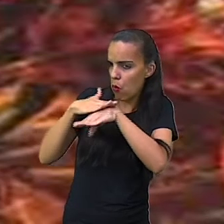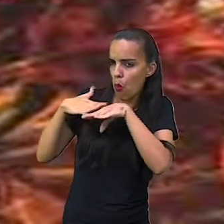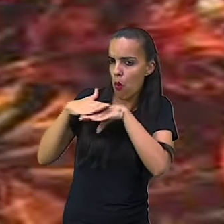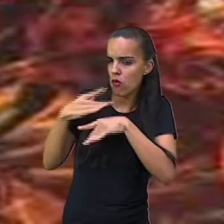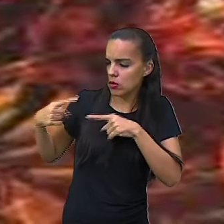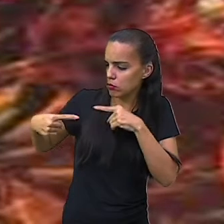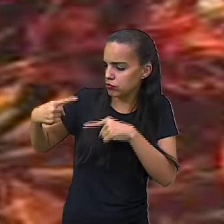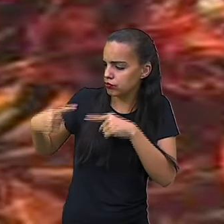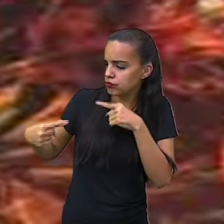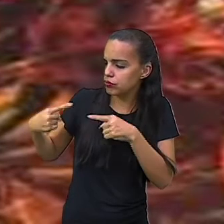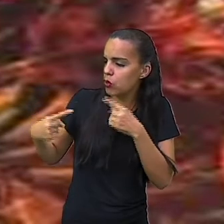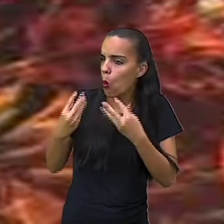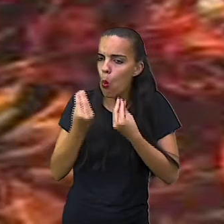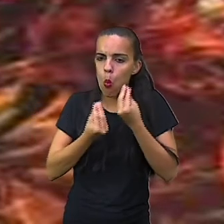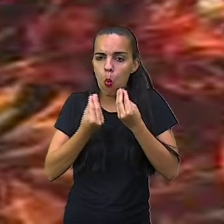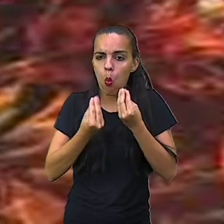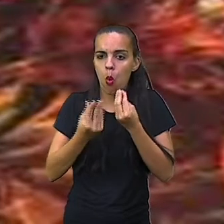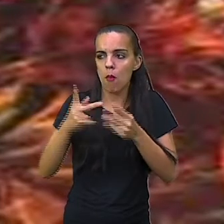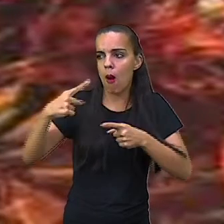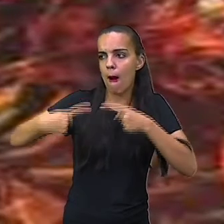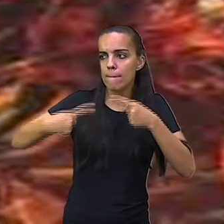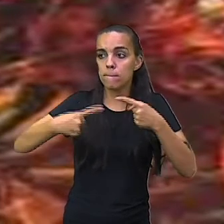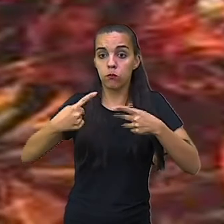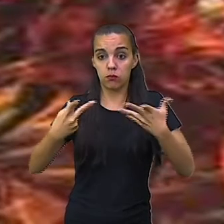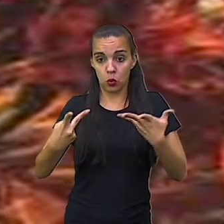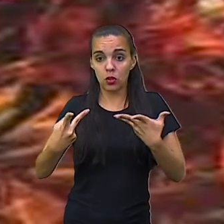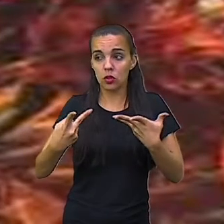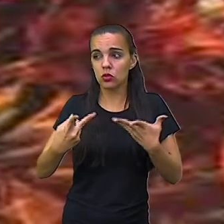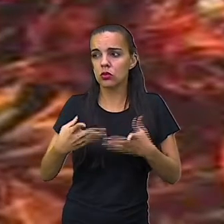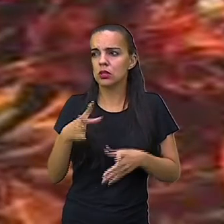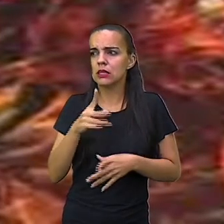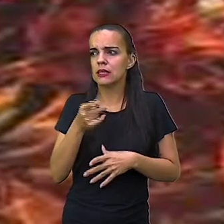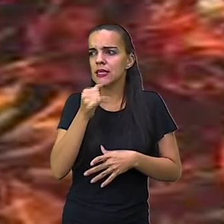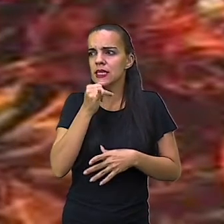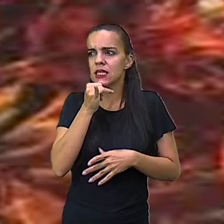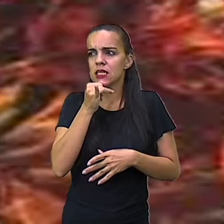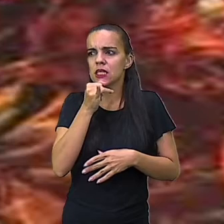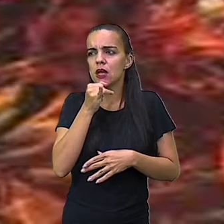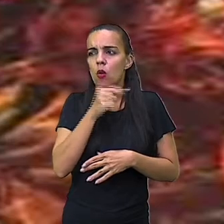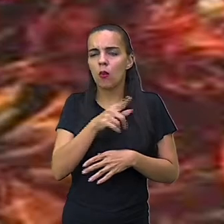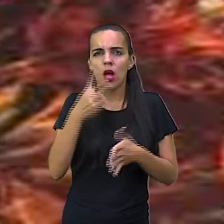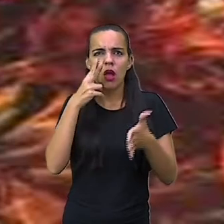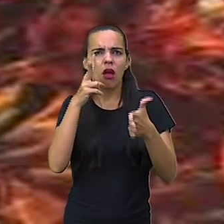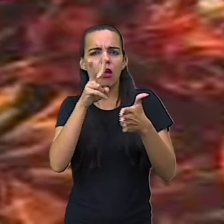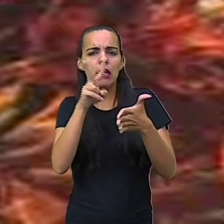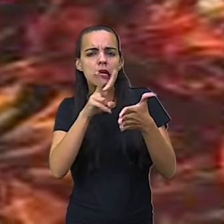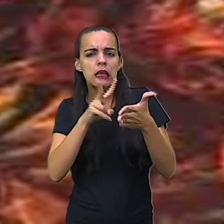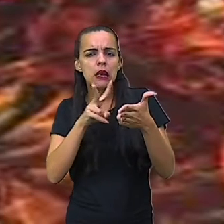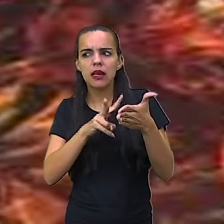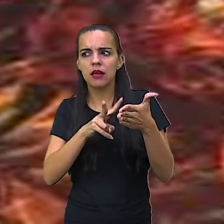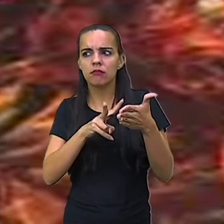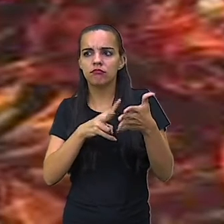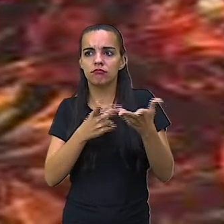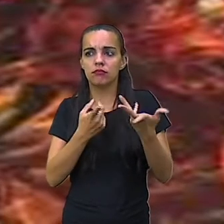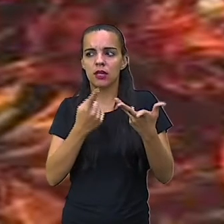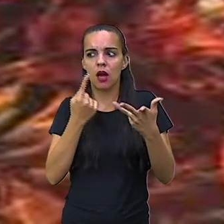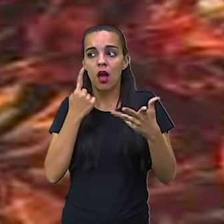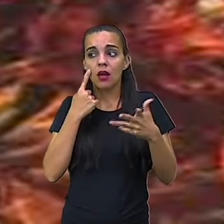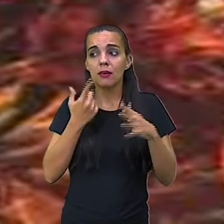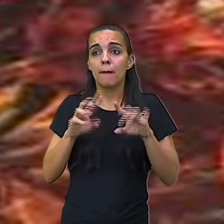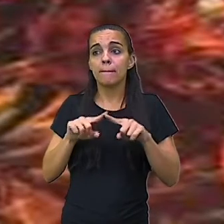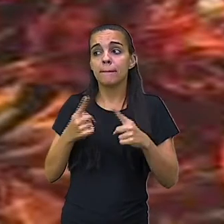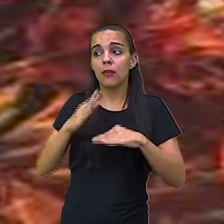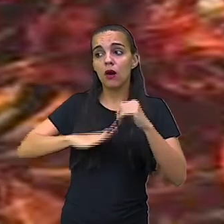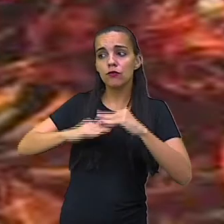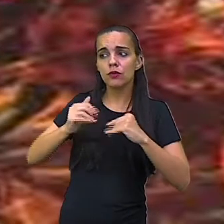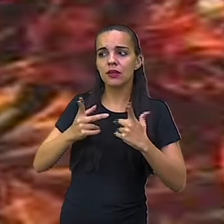favor, a favor da sua comunidade. Então, você delega essa função a alguém. Só que